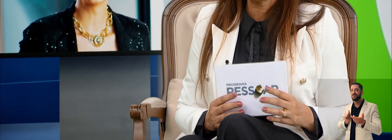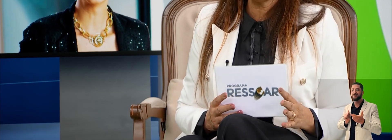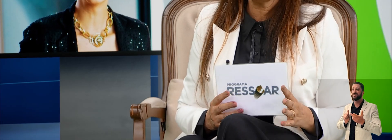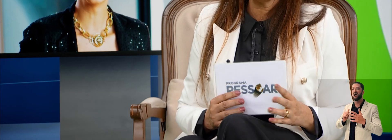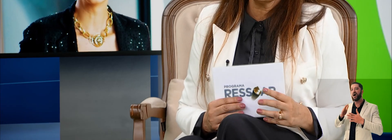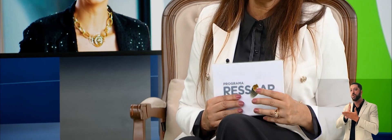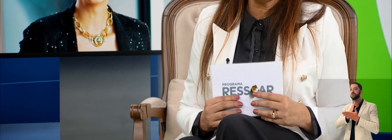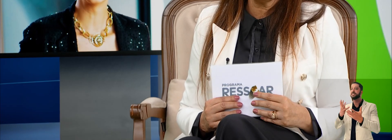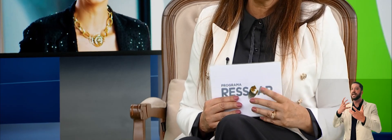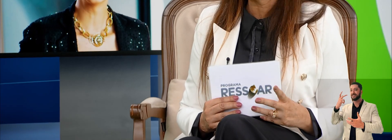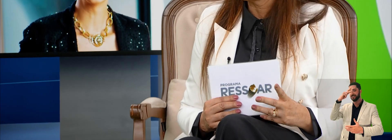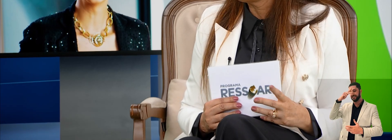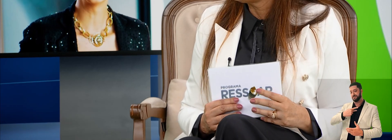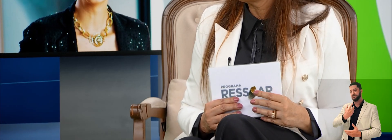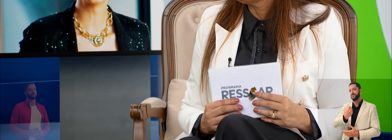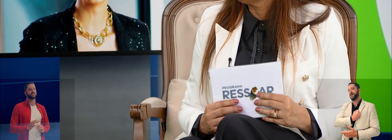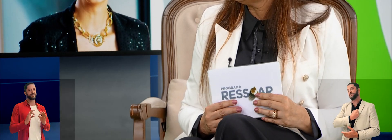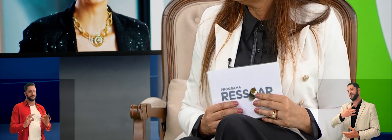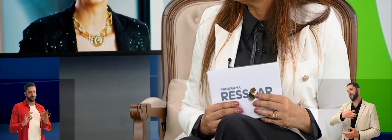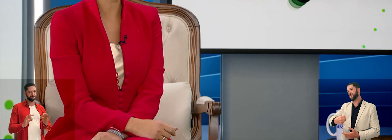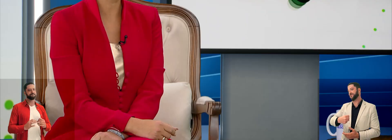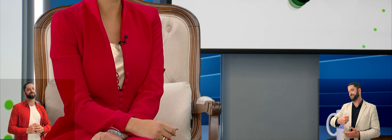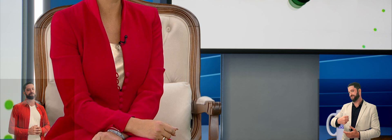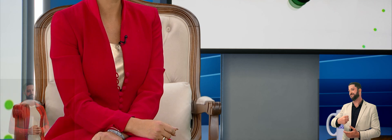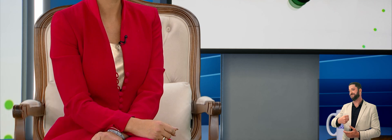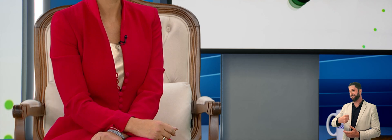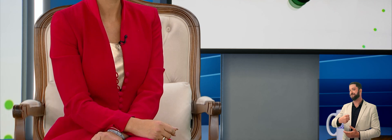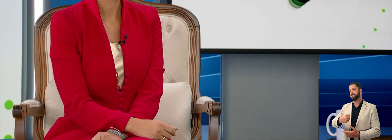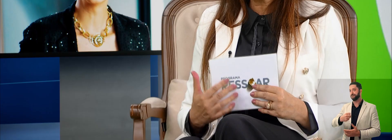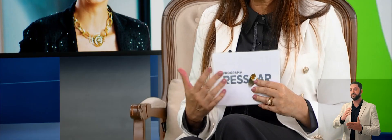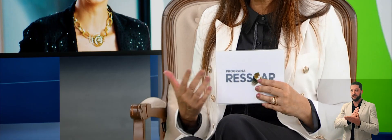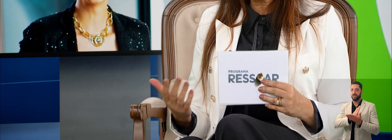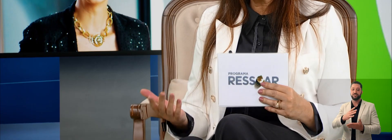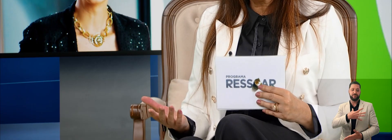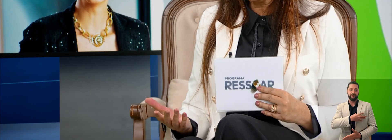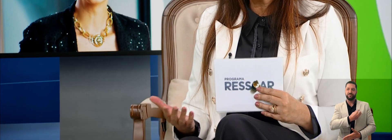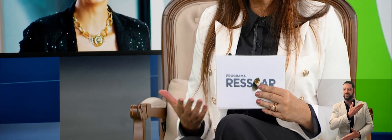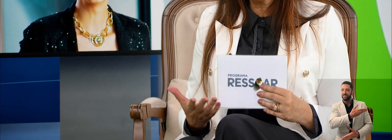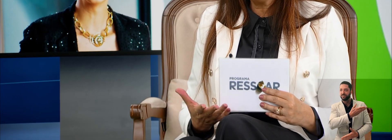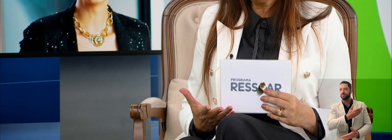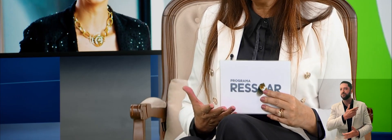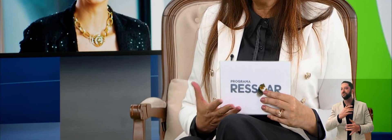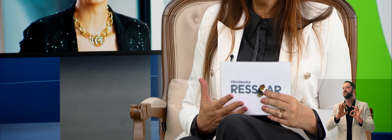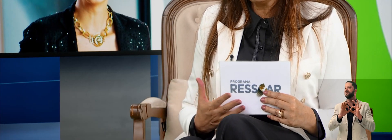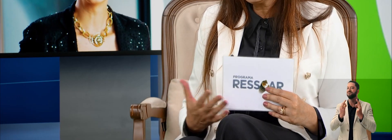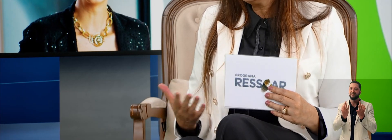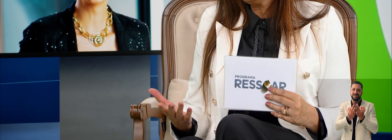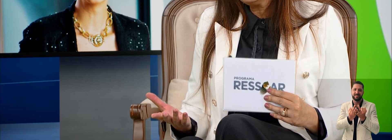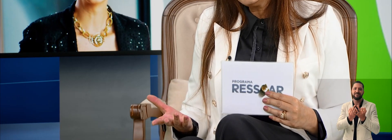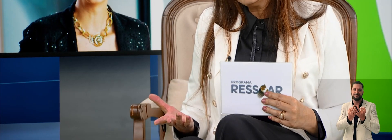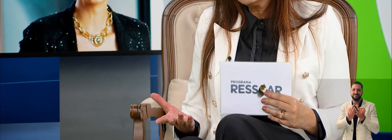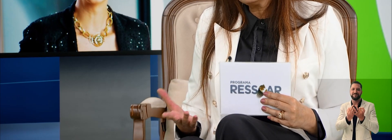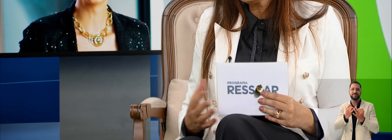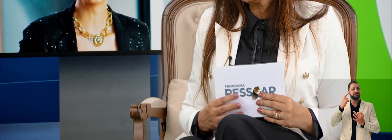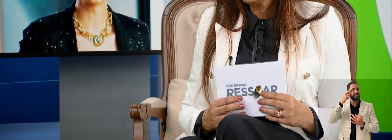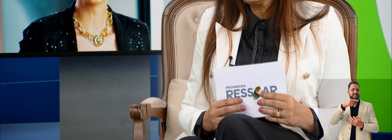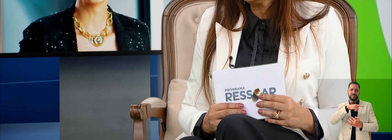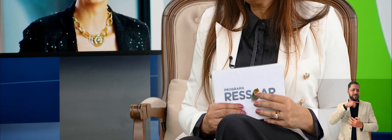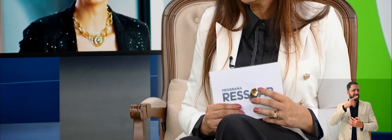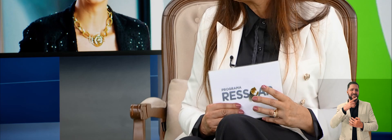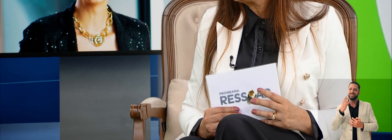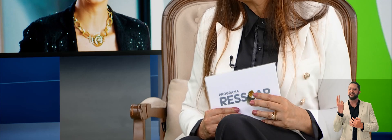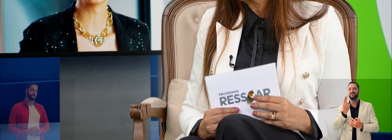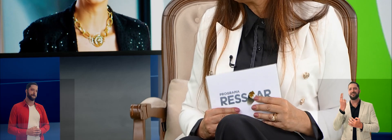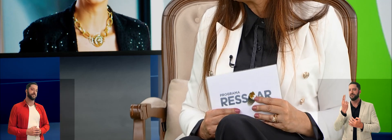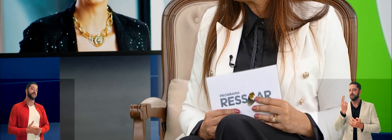gente pensando, às vezes, até tirar a própria vida. Exatamente. Às vezes tem uma situação em casa, um filho, alguém da família que você